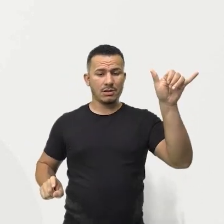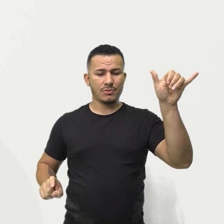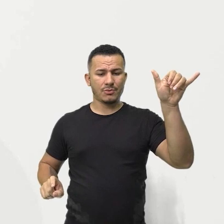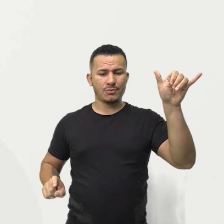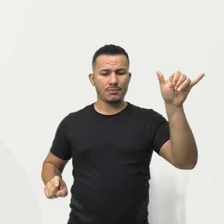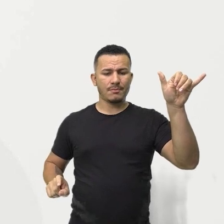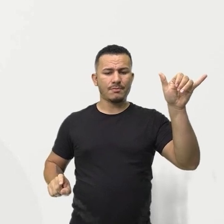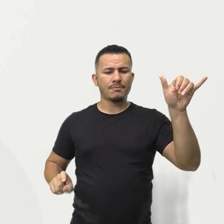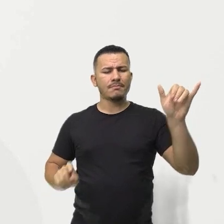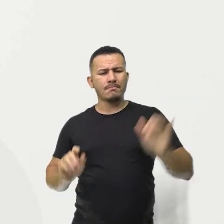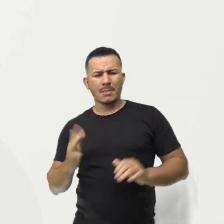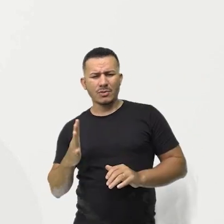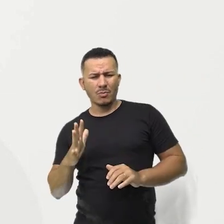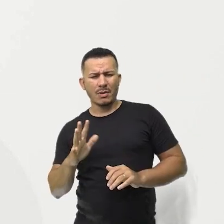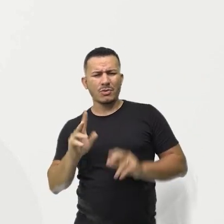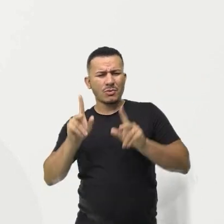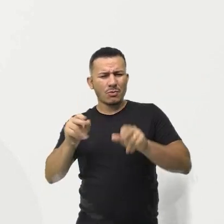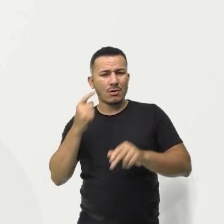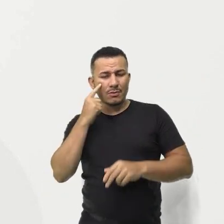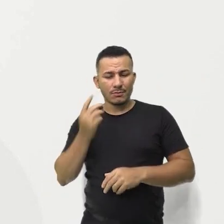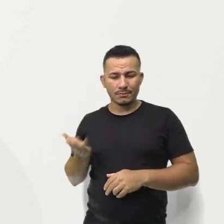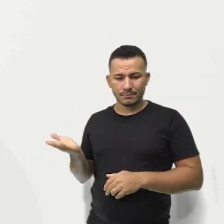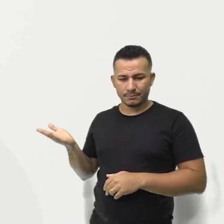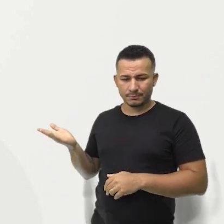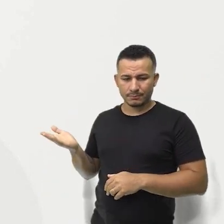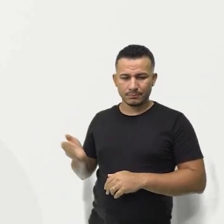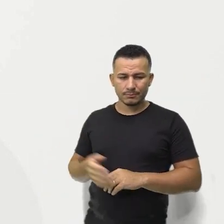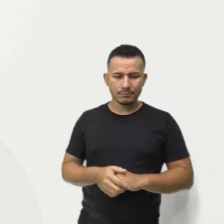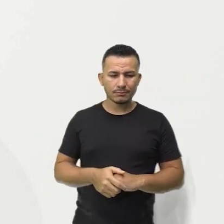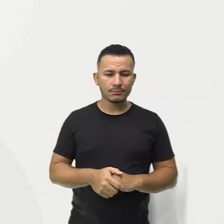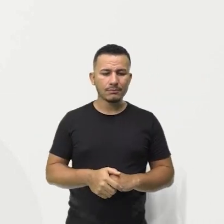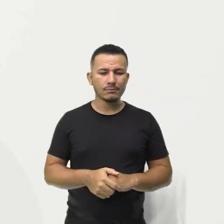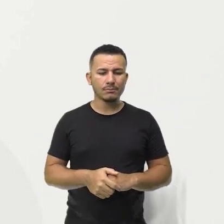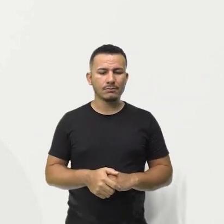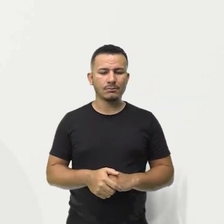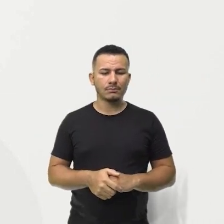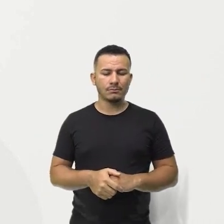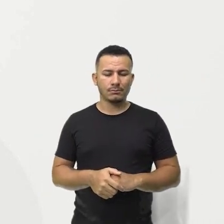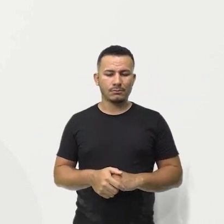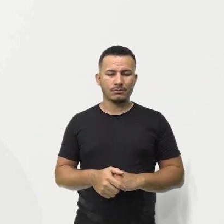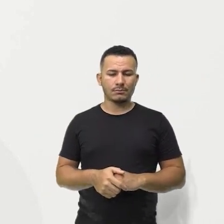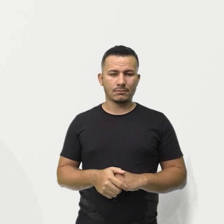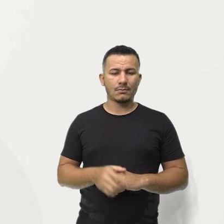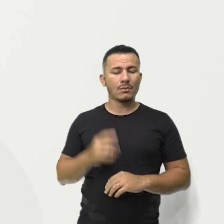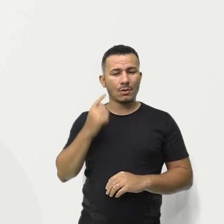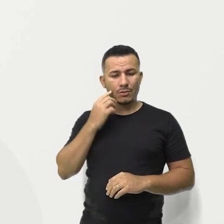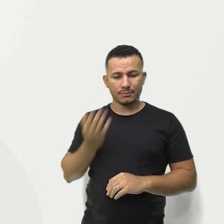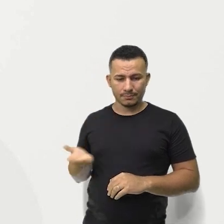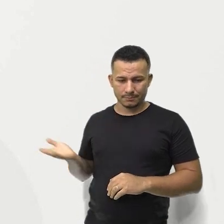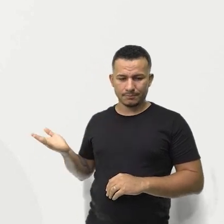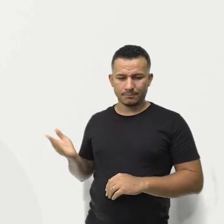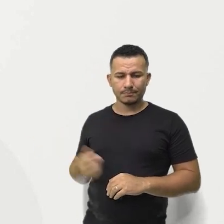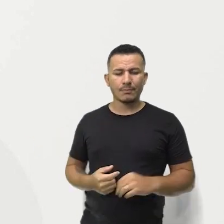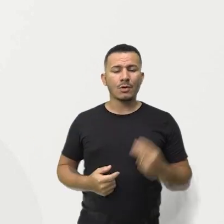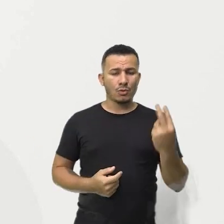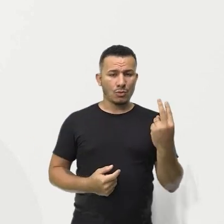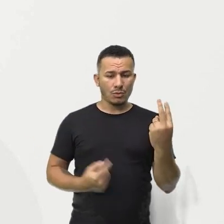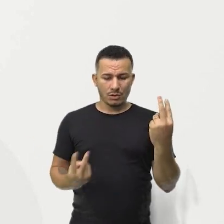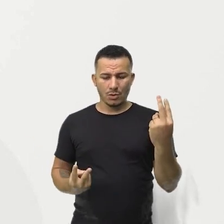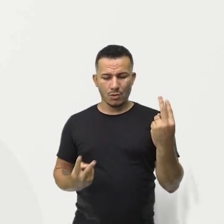bom? Esboço é isso. Então, o primeiro ponto é o 2 e 2. Sendo 2 e 2, o 2 e 2 vai estar bem por aqui assim, ó.